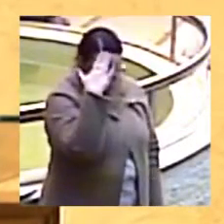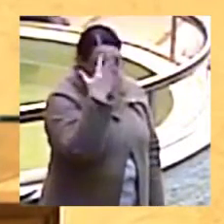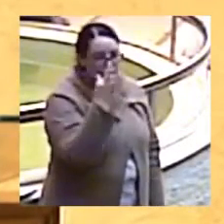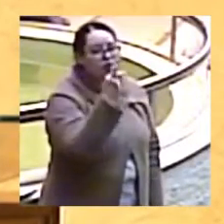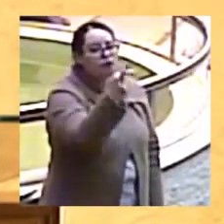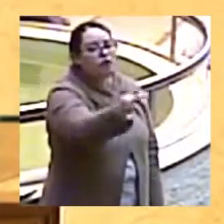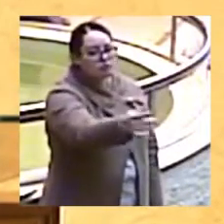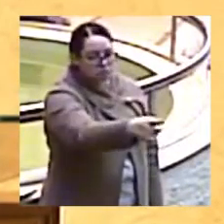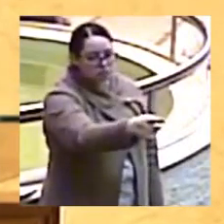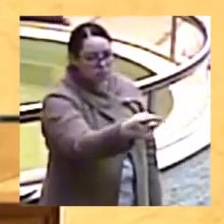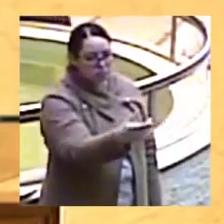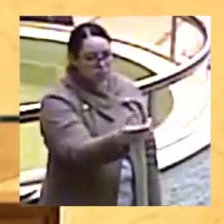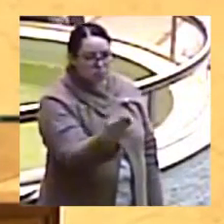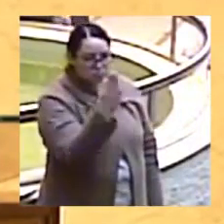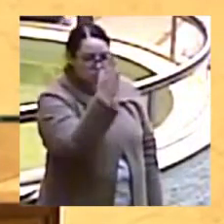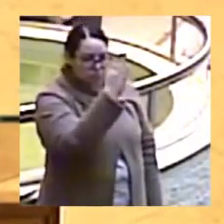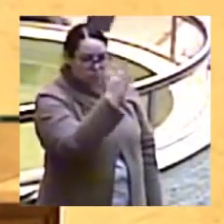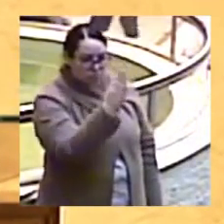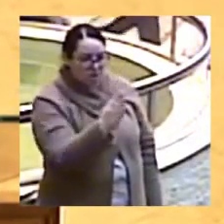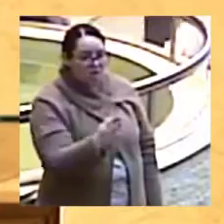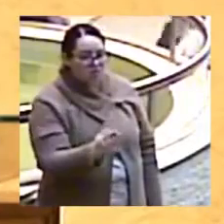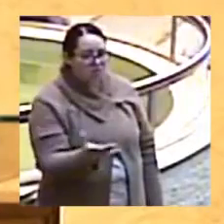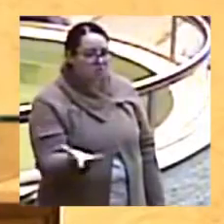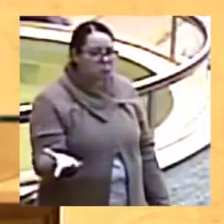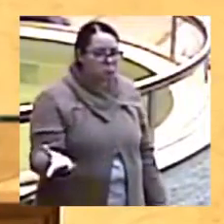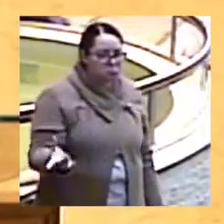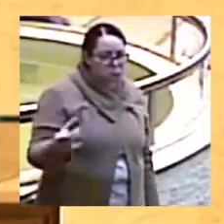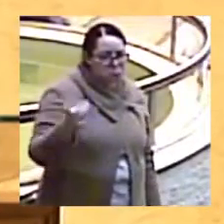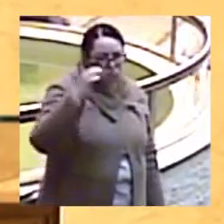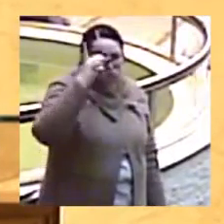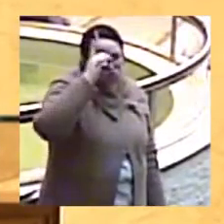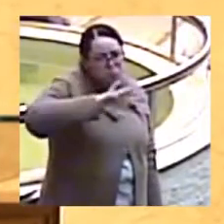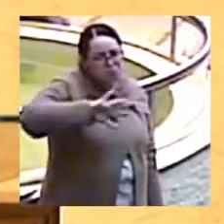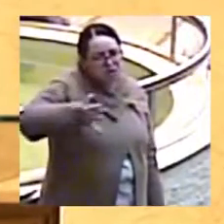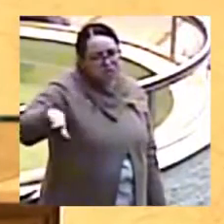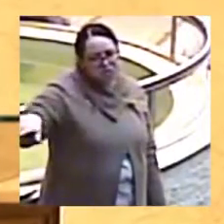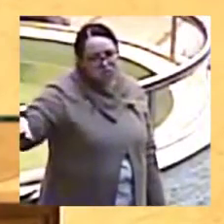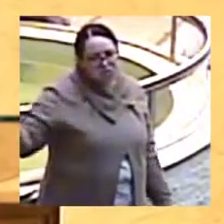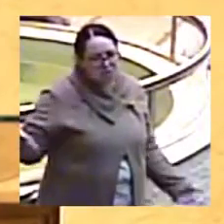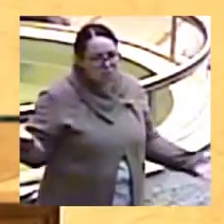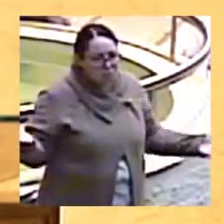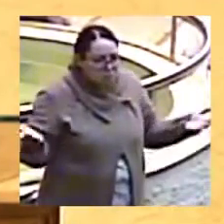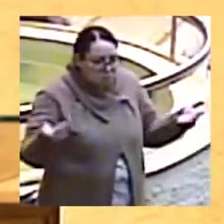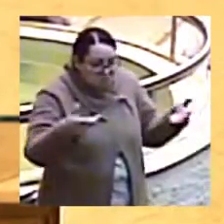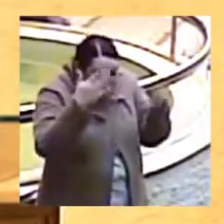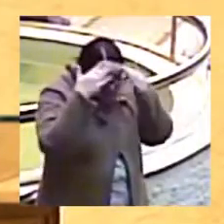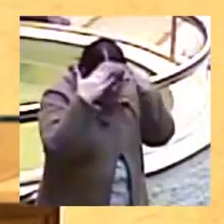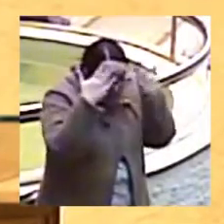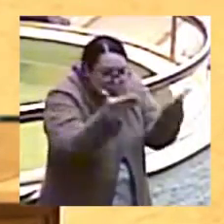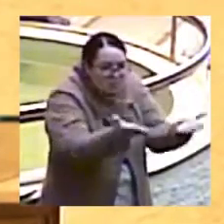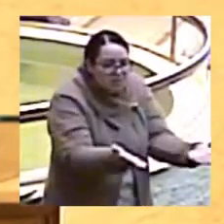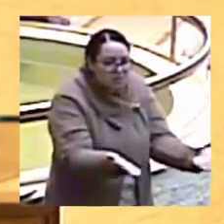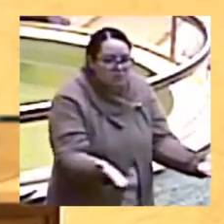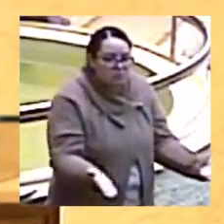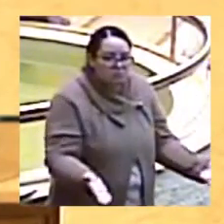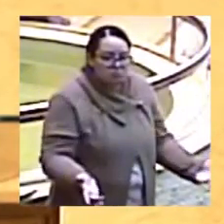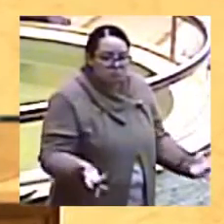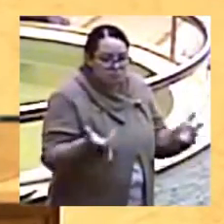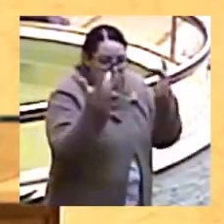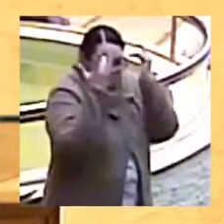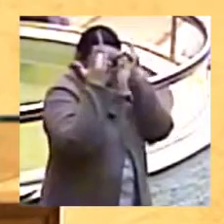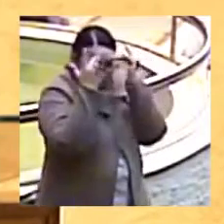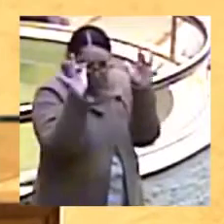que há, de acontecer, na religião, na sociedade, nós vivemos, no oculto, fazemos projeções, mas não conhecemos, ao certo, mas a